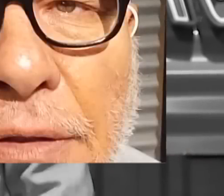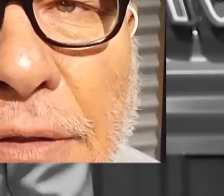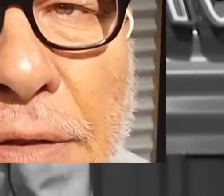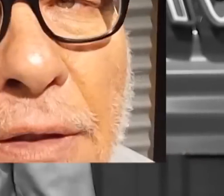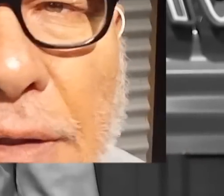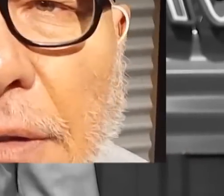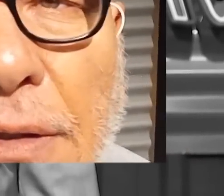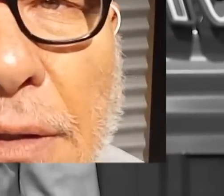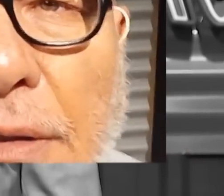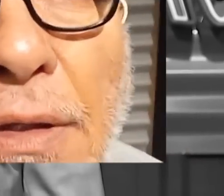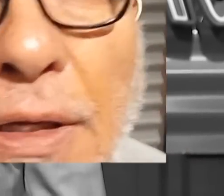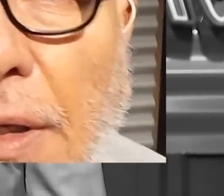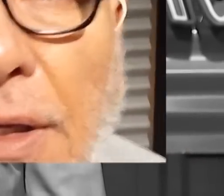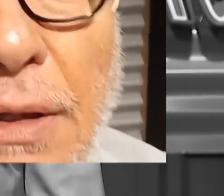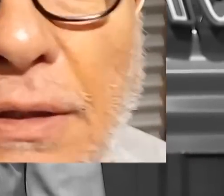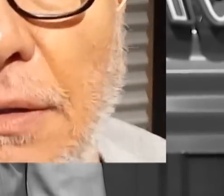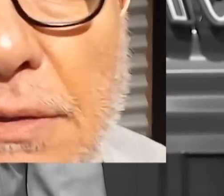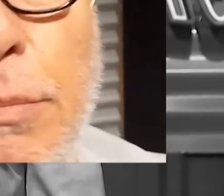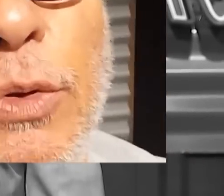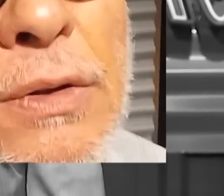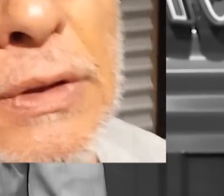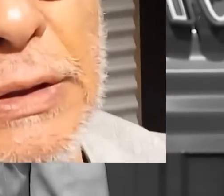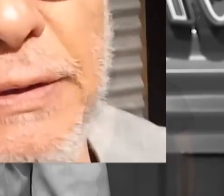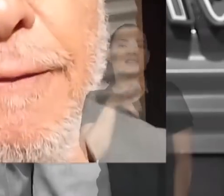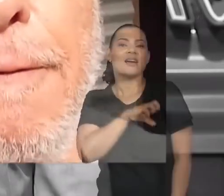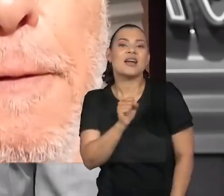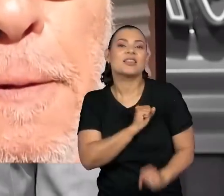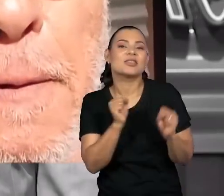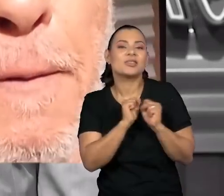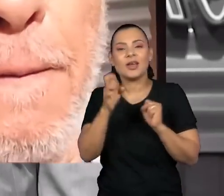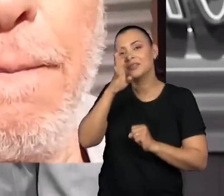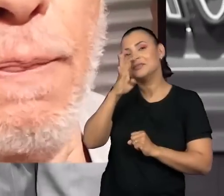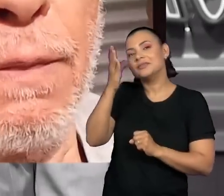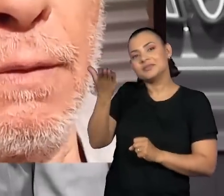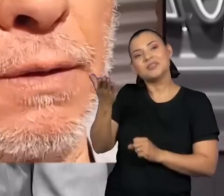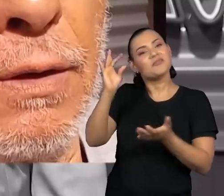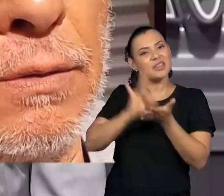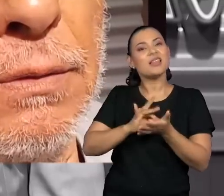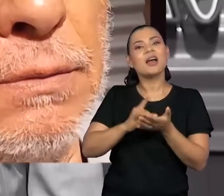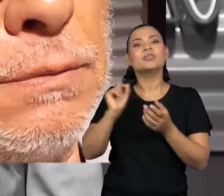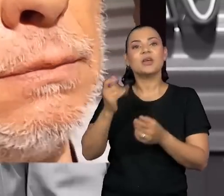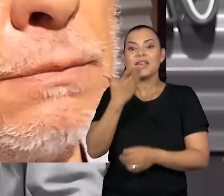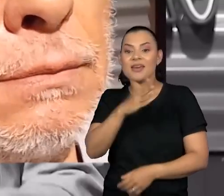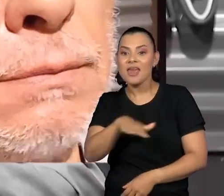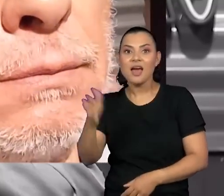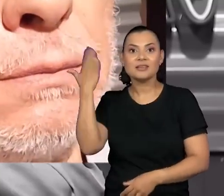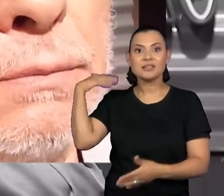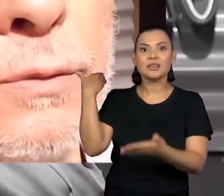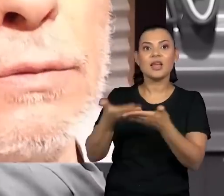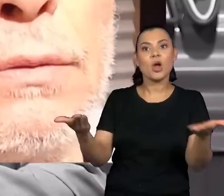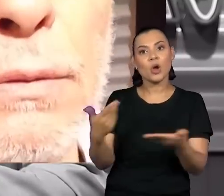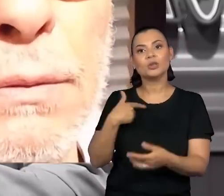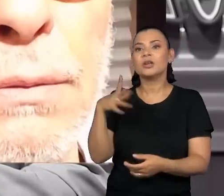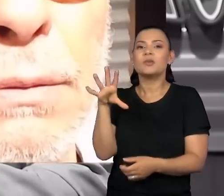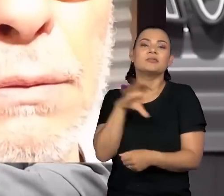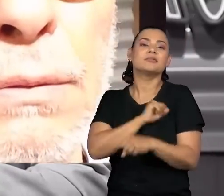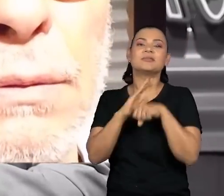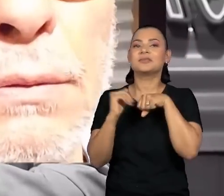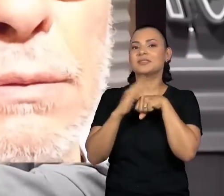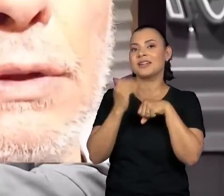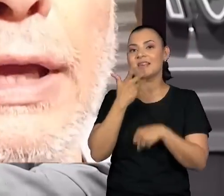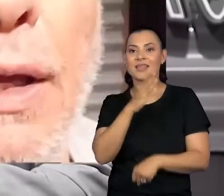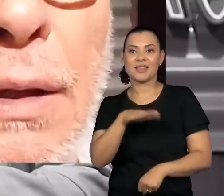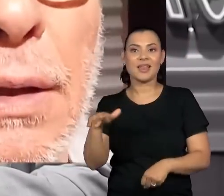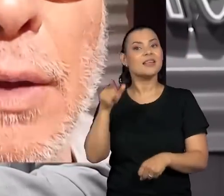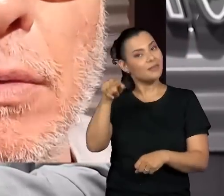Bom demais de estar aqui com esse cara, que eu sou fã, admirador. E não é hipocrisia não, de criança E vai ter que ouvir, meu irmão, dizer que é fã de